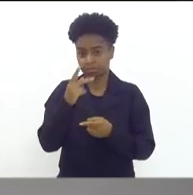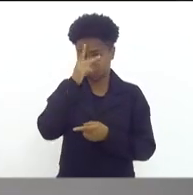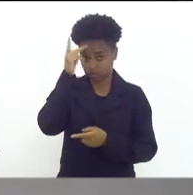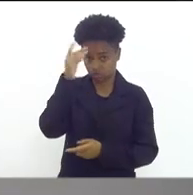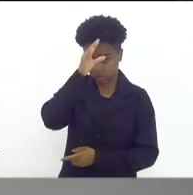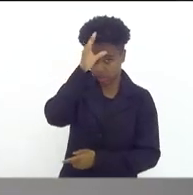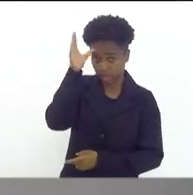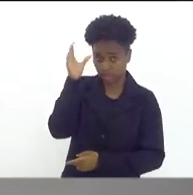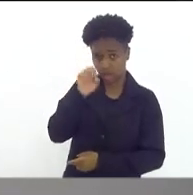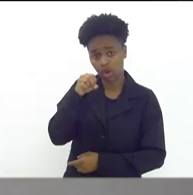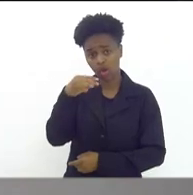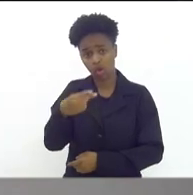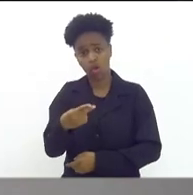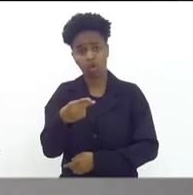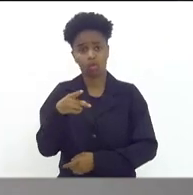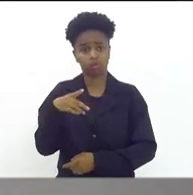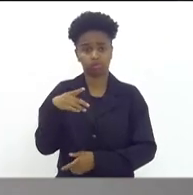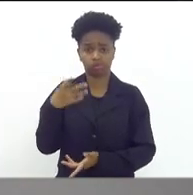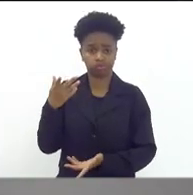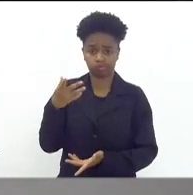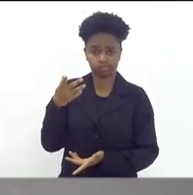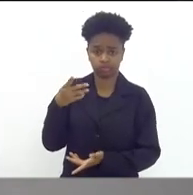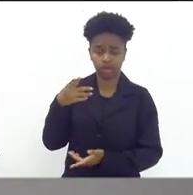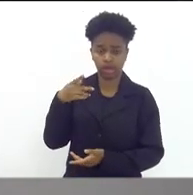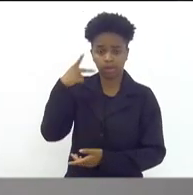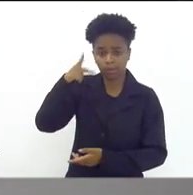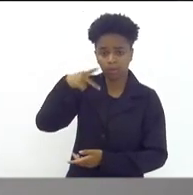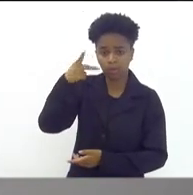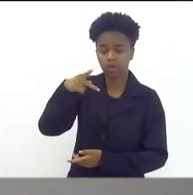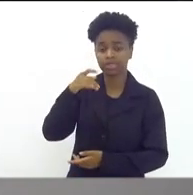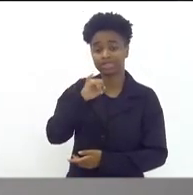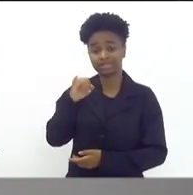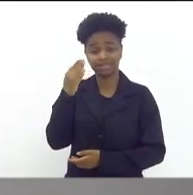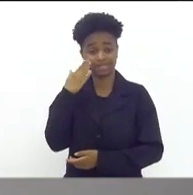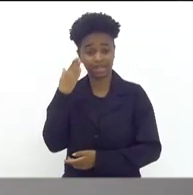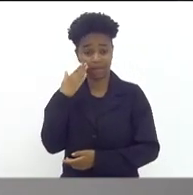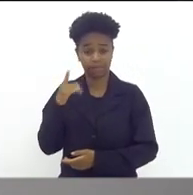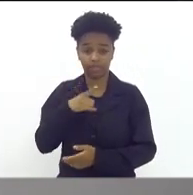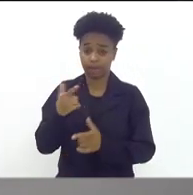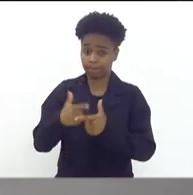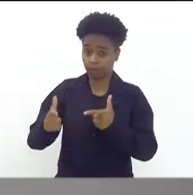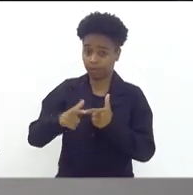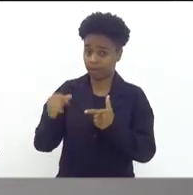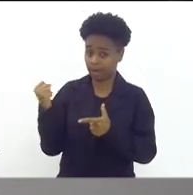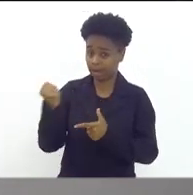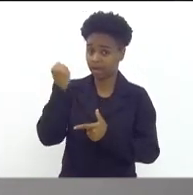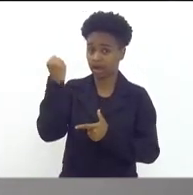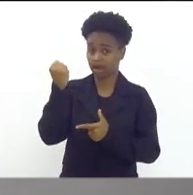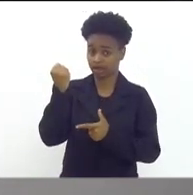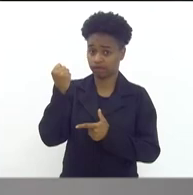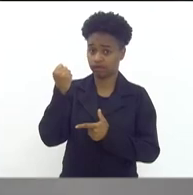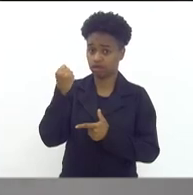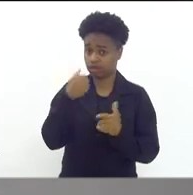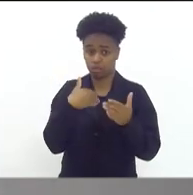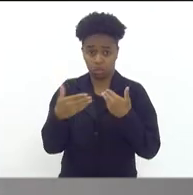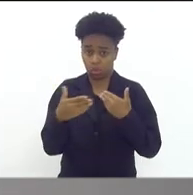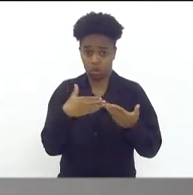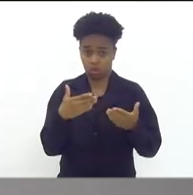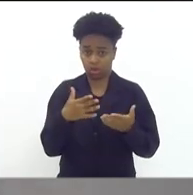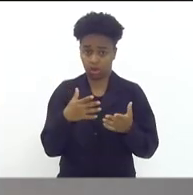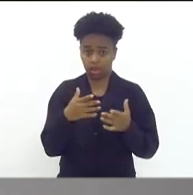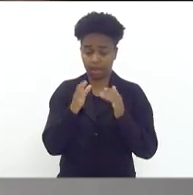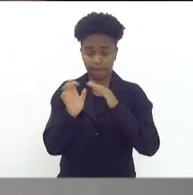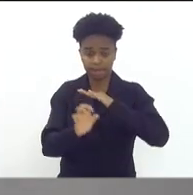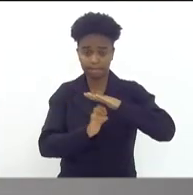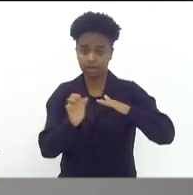sejam os parlamentares que de alguma forma fiquem sabendo de um problema grave eh existente em qualquer concessionária de